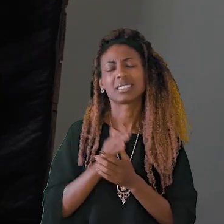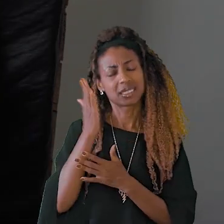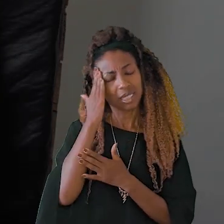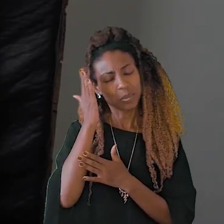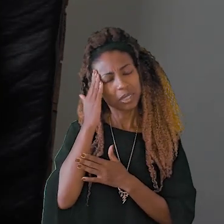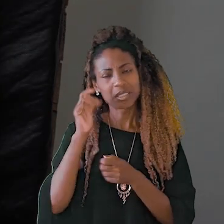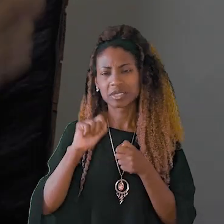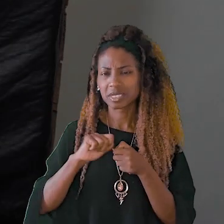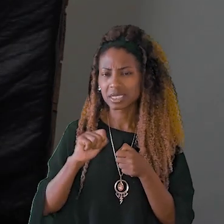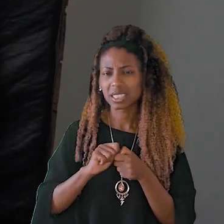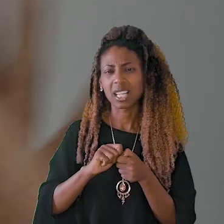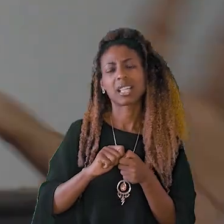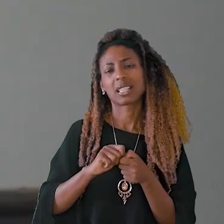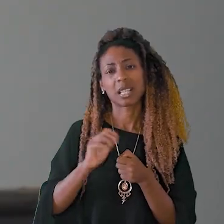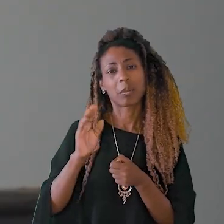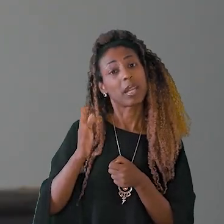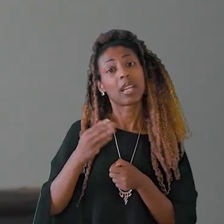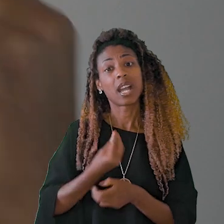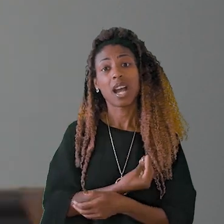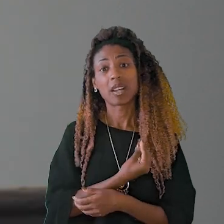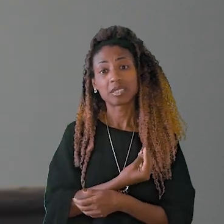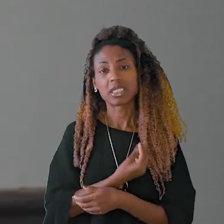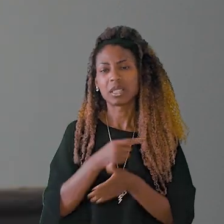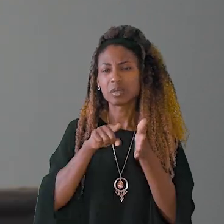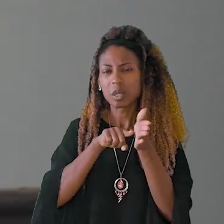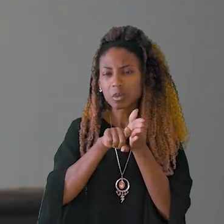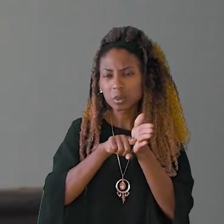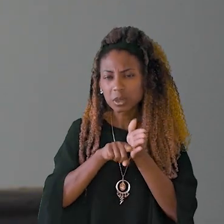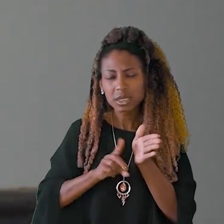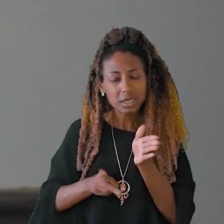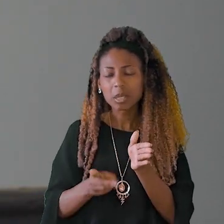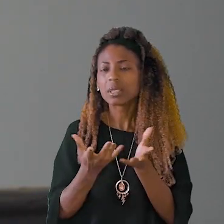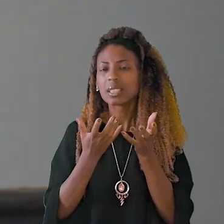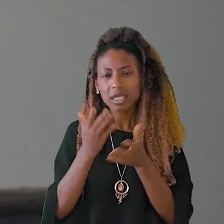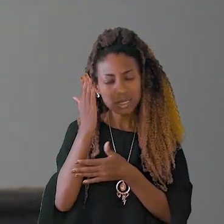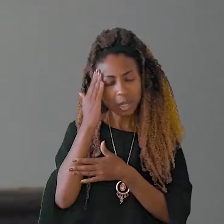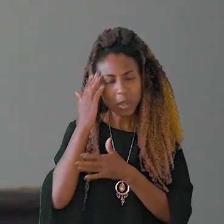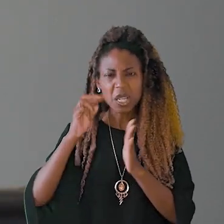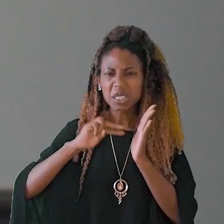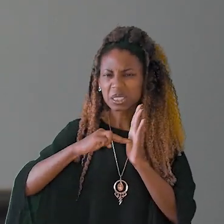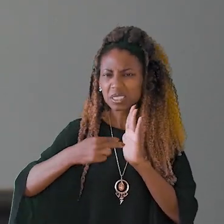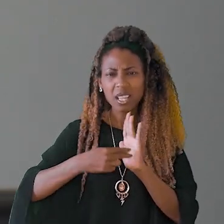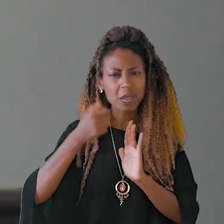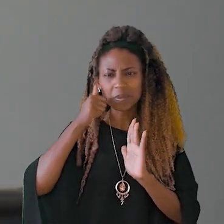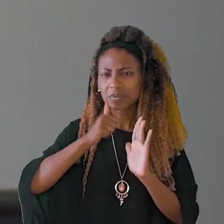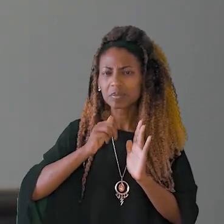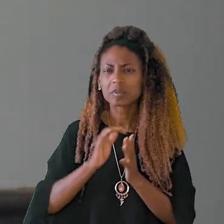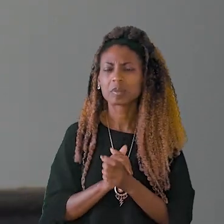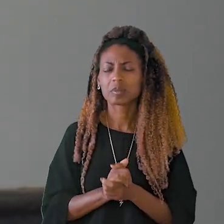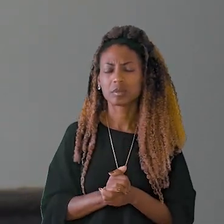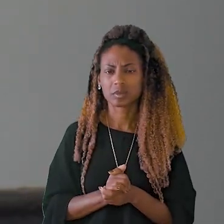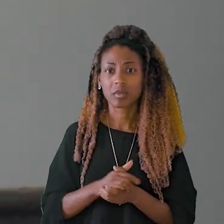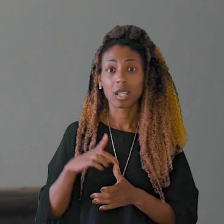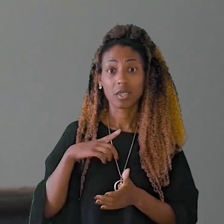tudo dela, a biografia, enfim. Um pouco da vida da Beyoncé, eu sempre queria saber o que significava essa mulher. Eu lembro que eu comprei um